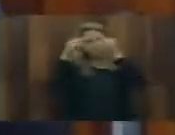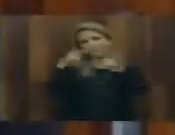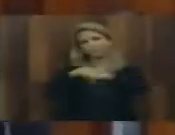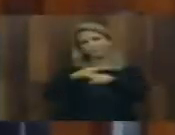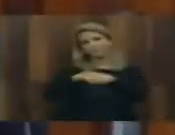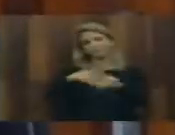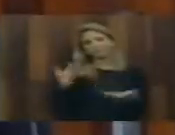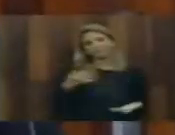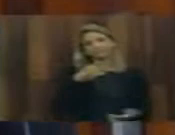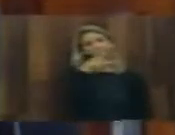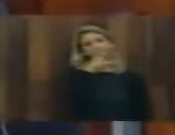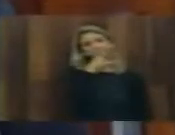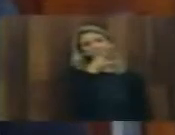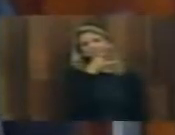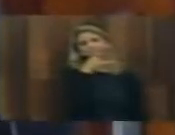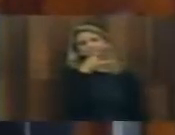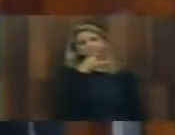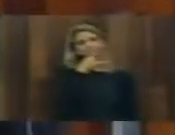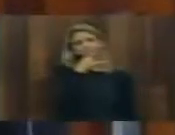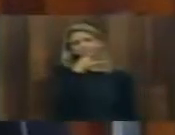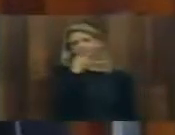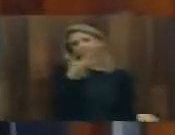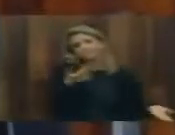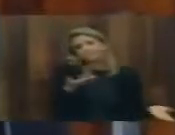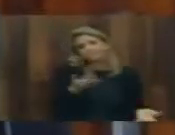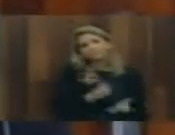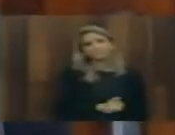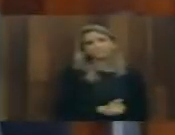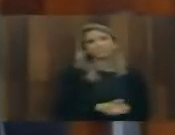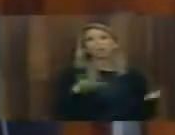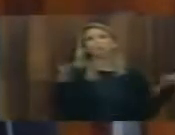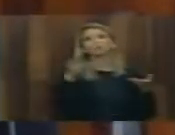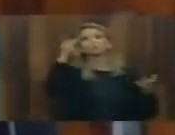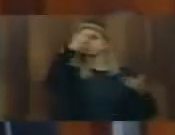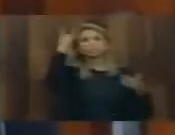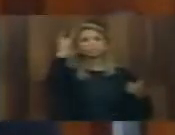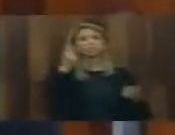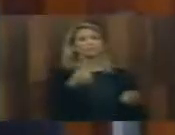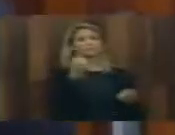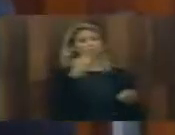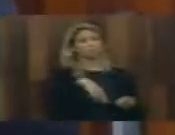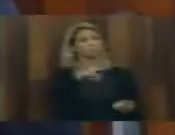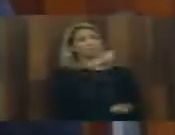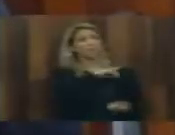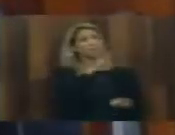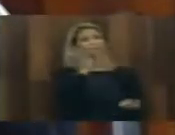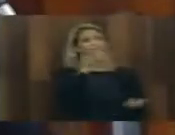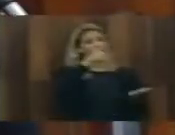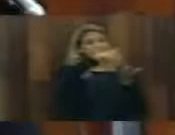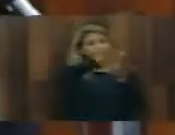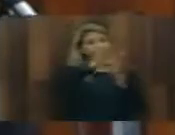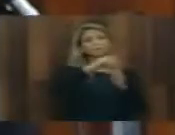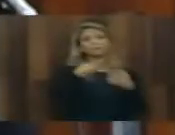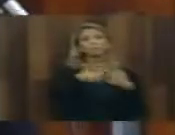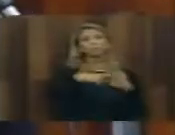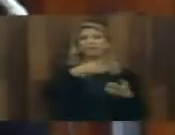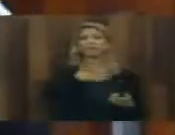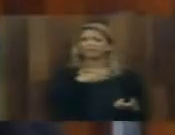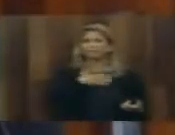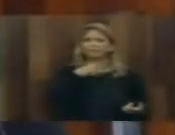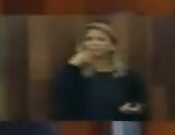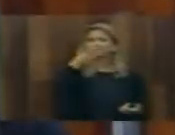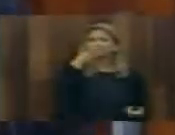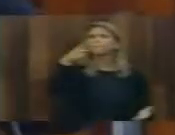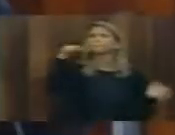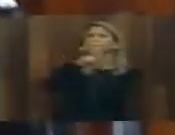isso é lamentável. Né? Como eu falei que o funcionário não está mais lá de fato, porque eu fui uma que fui lá e